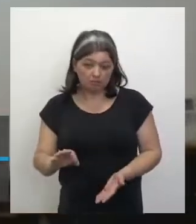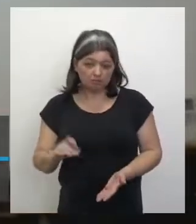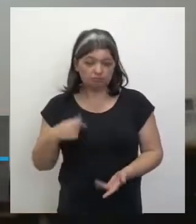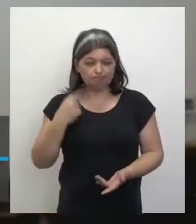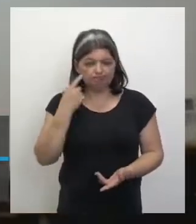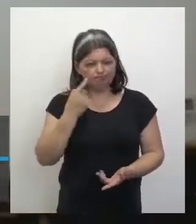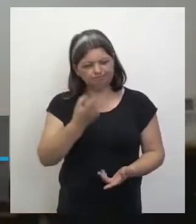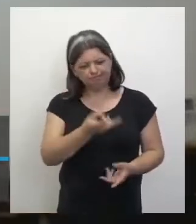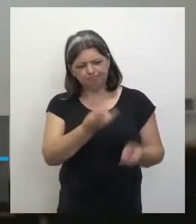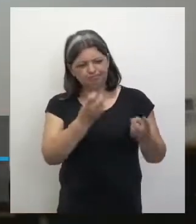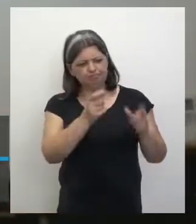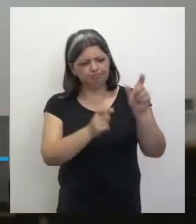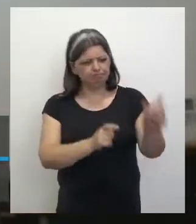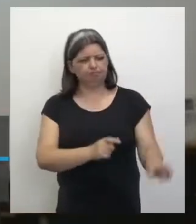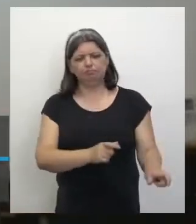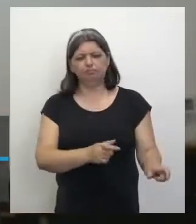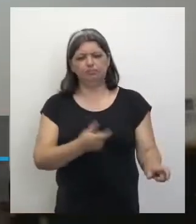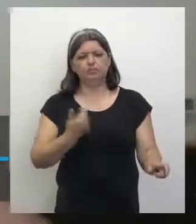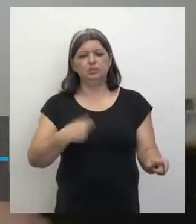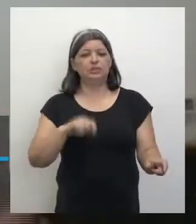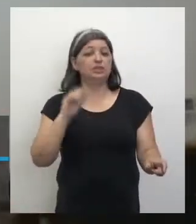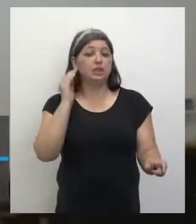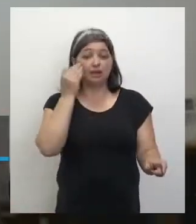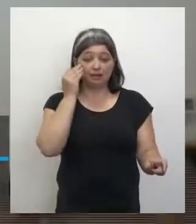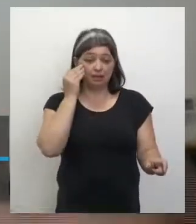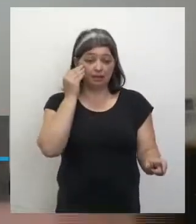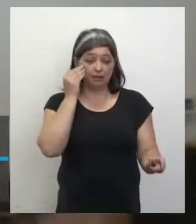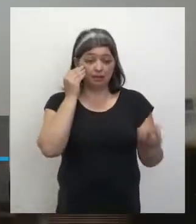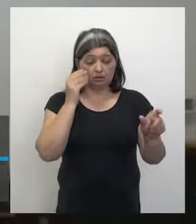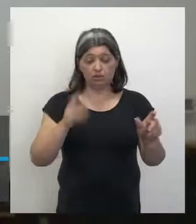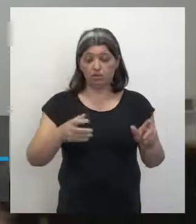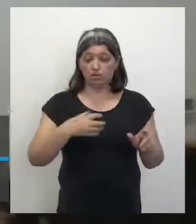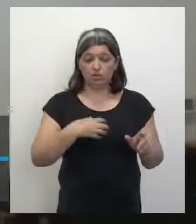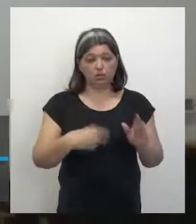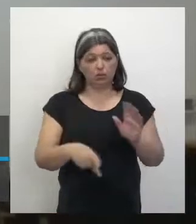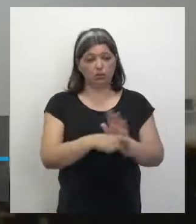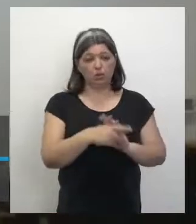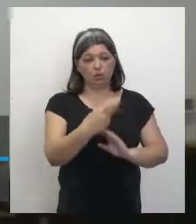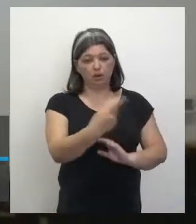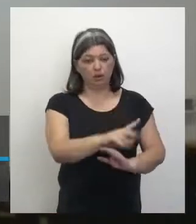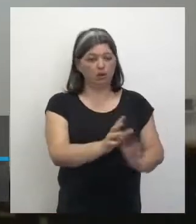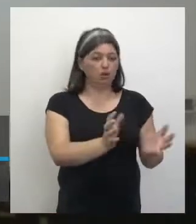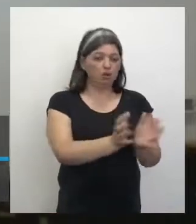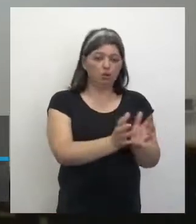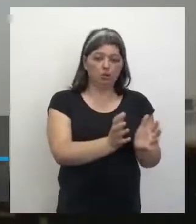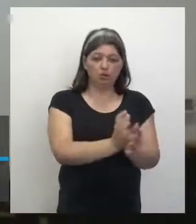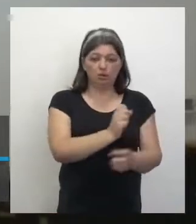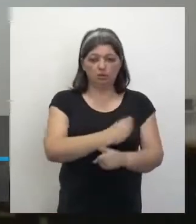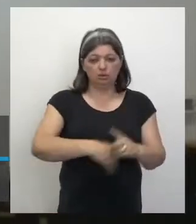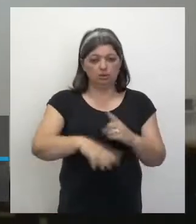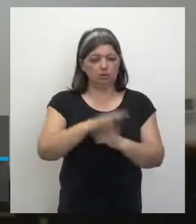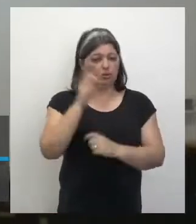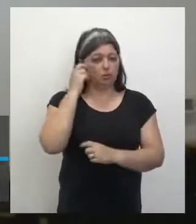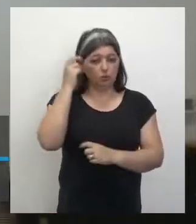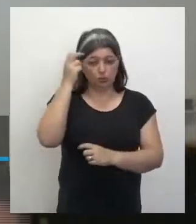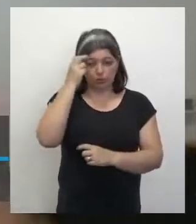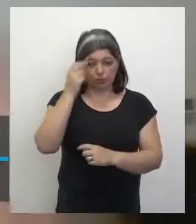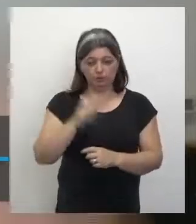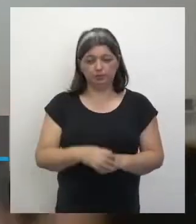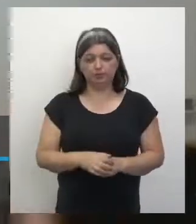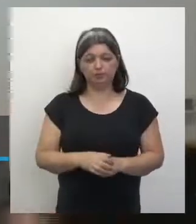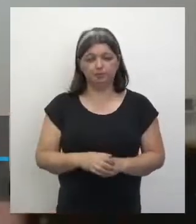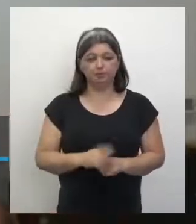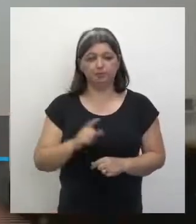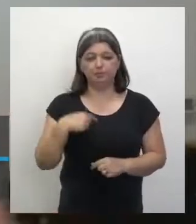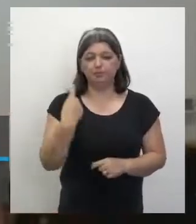na sua diferença, temos que entender que aquele comportamento faz parte daquele grupo social, daquele grupo cultural, tá? Para que a gente